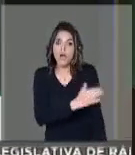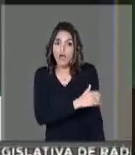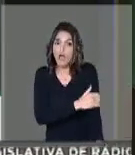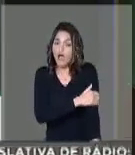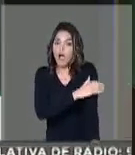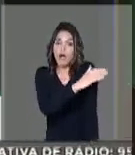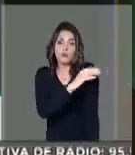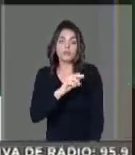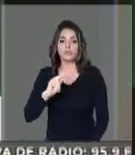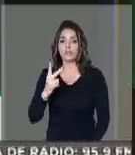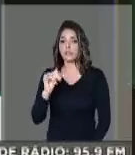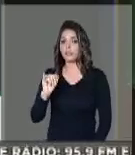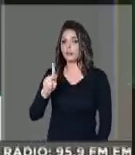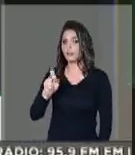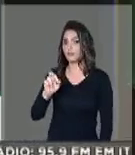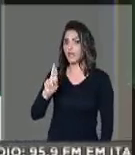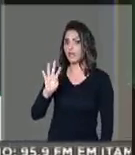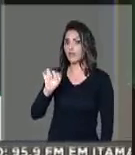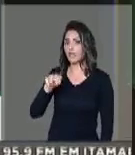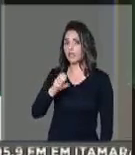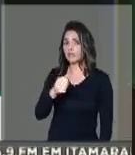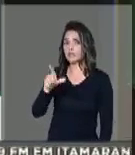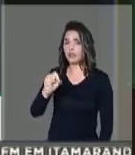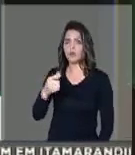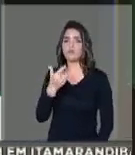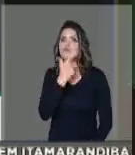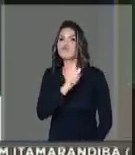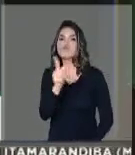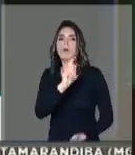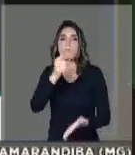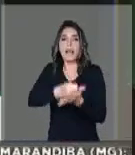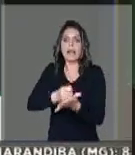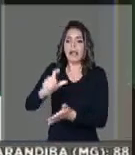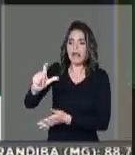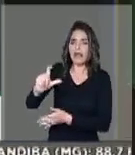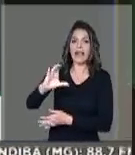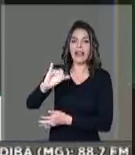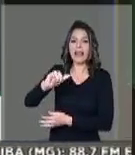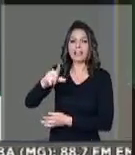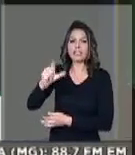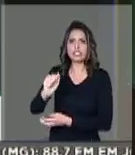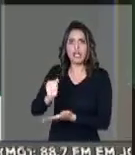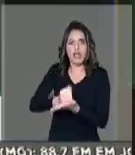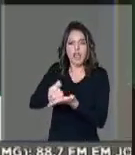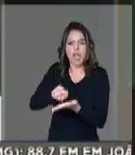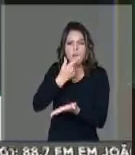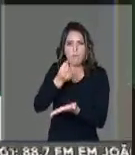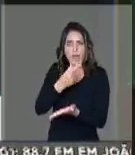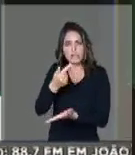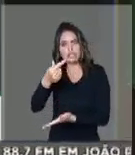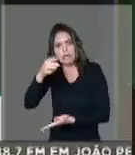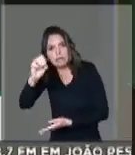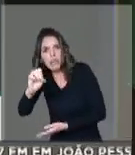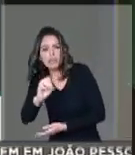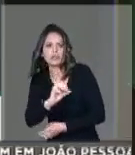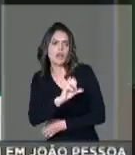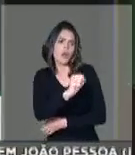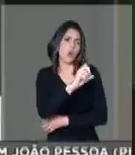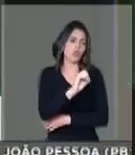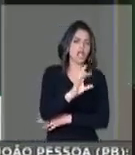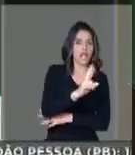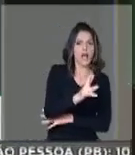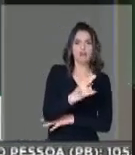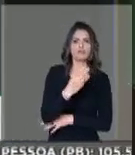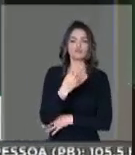pagar 70, R$ 80 numa caixa de medicamentos. Então a estratégia do governo